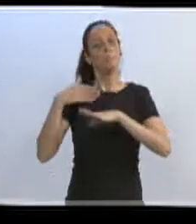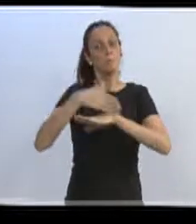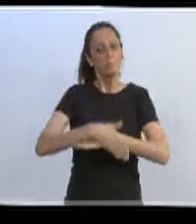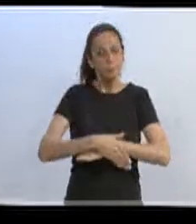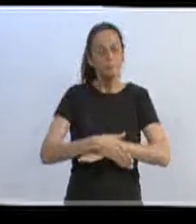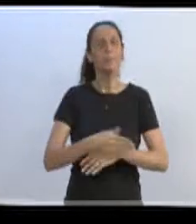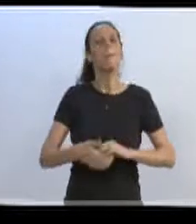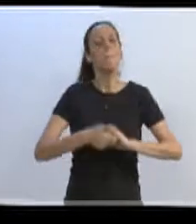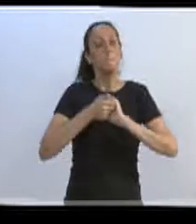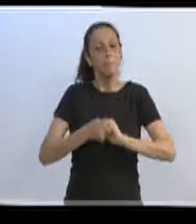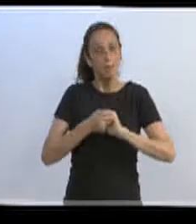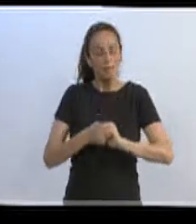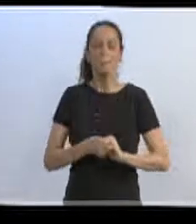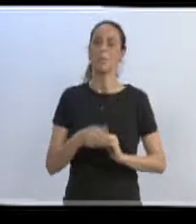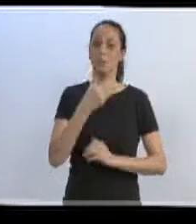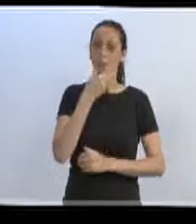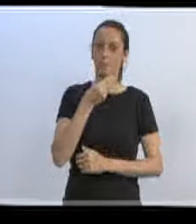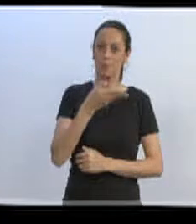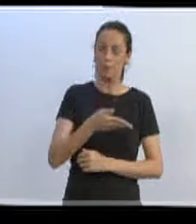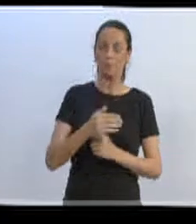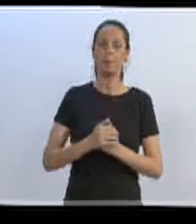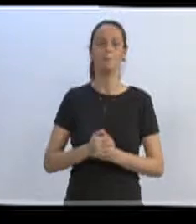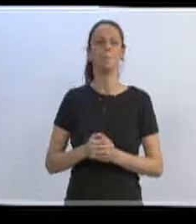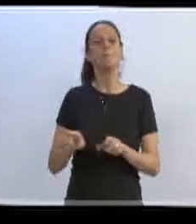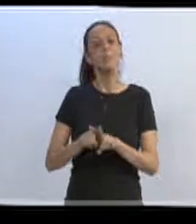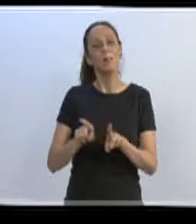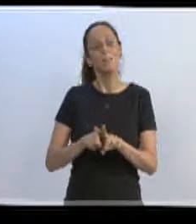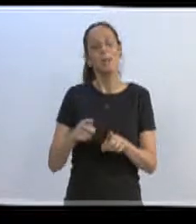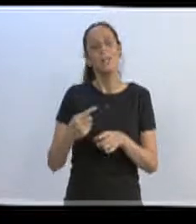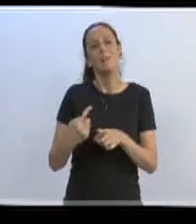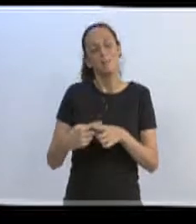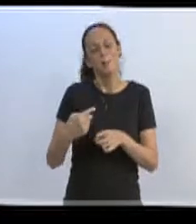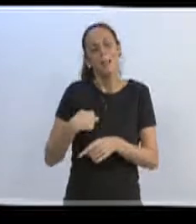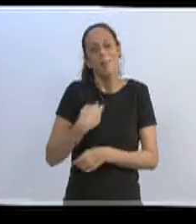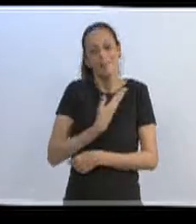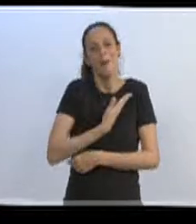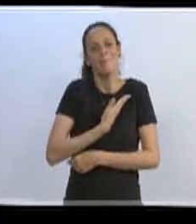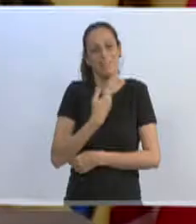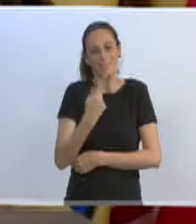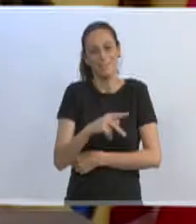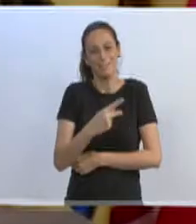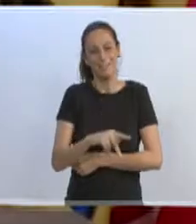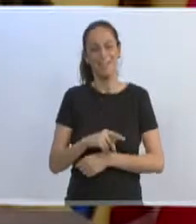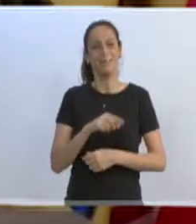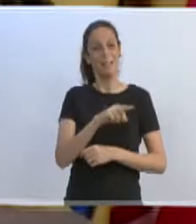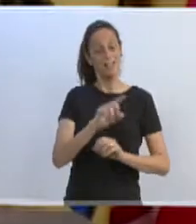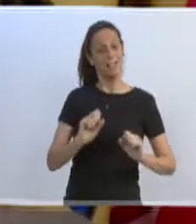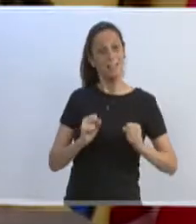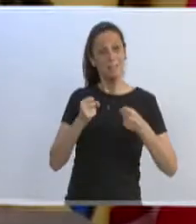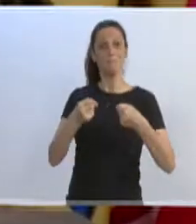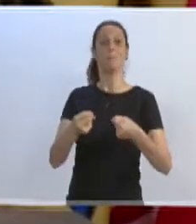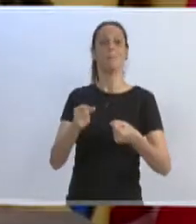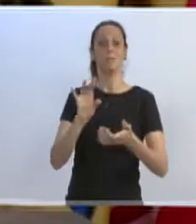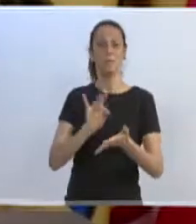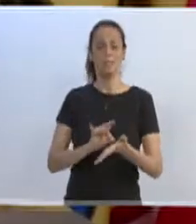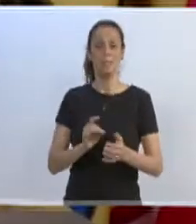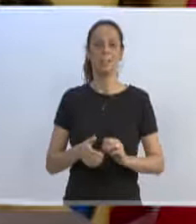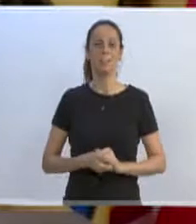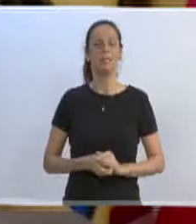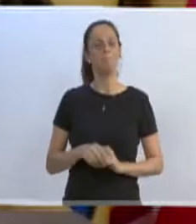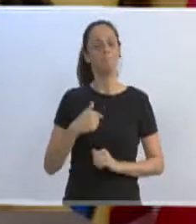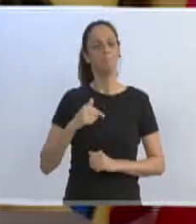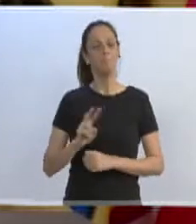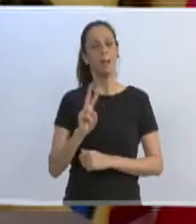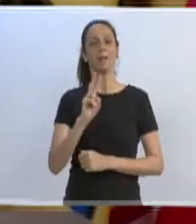não só como jogador mas também como amigo e eu tenho uma uma dedicação muito grande pelo nosso amigo júnior